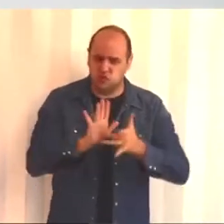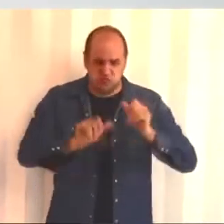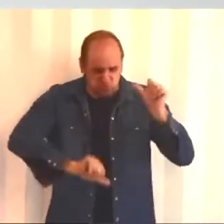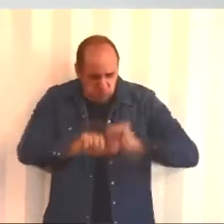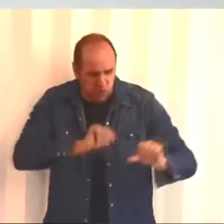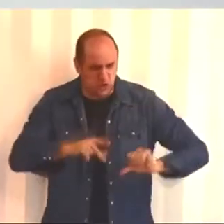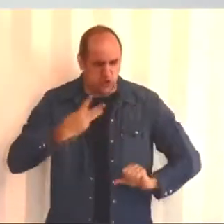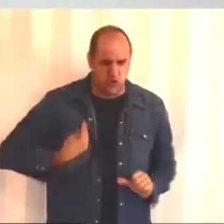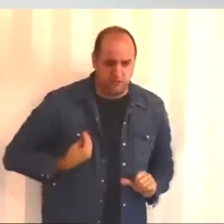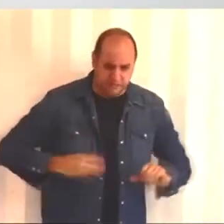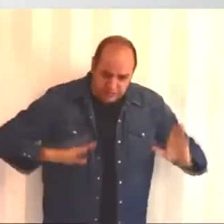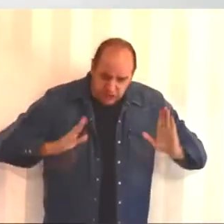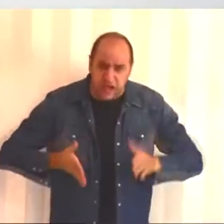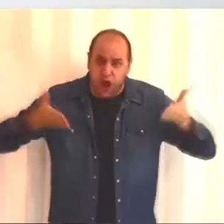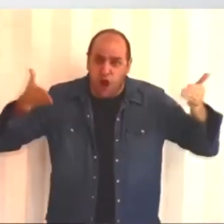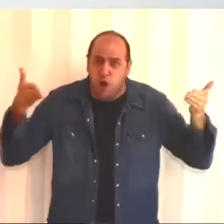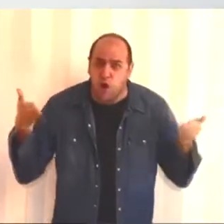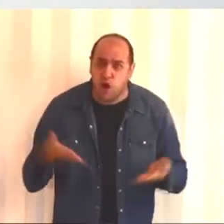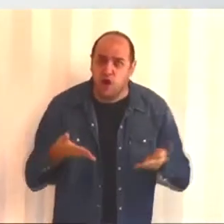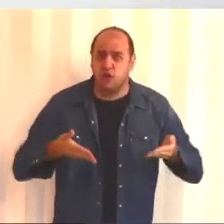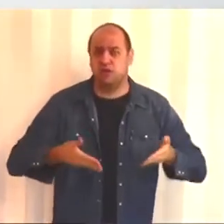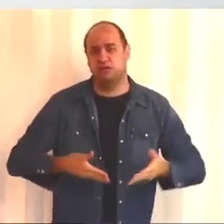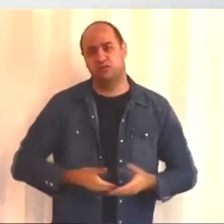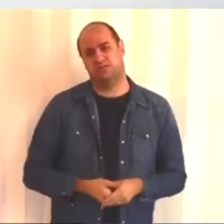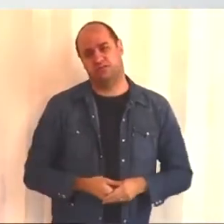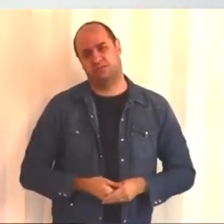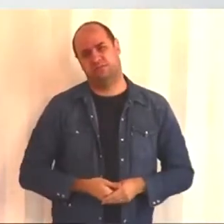o importante é o que você é hoje.